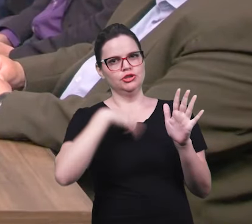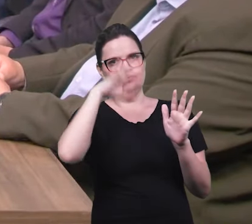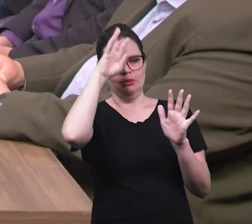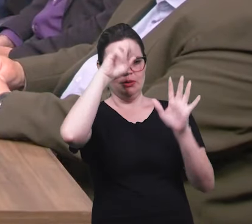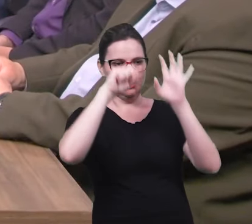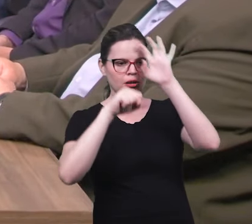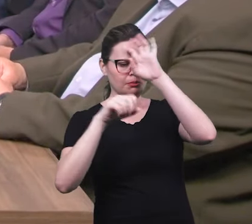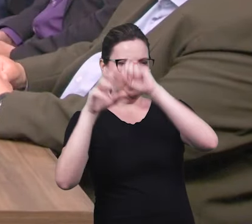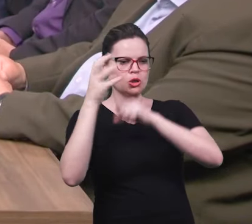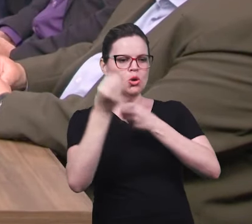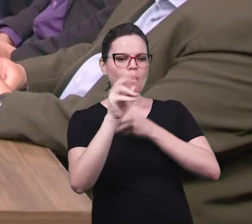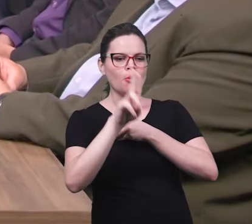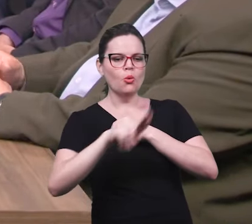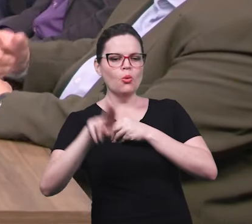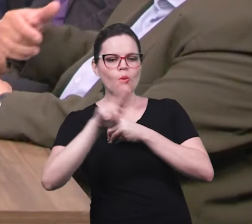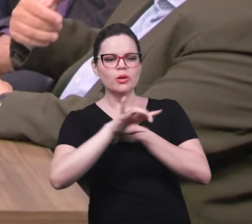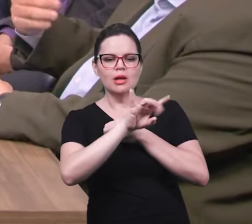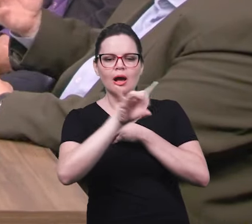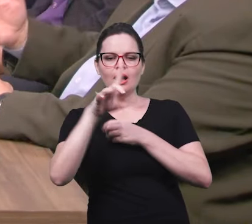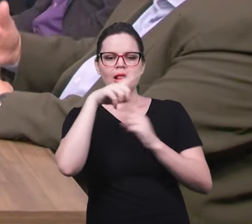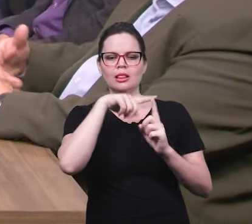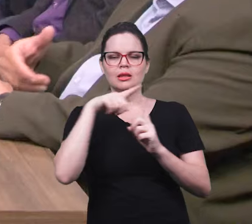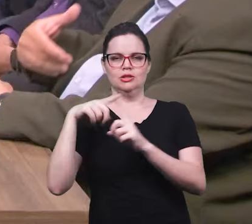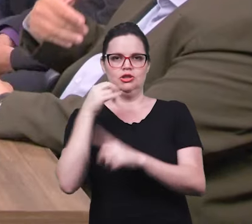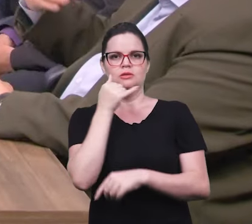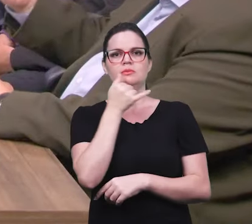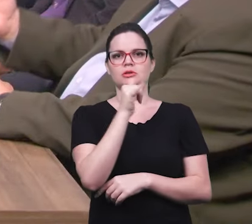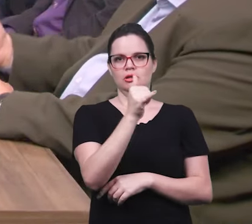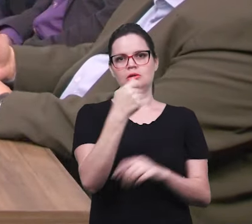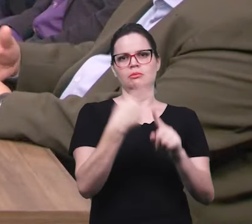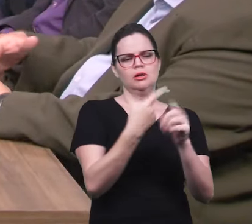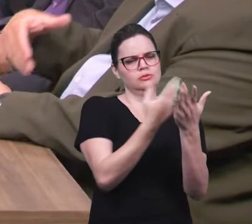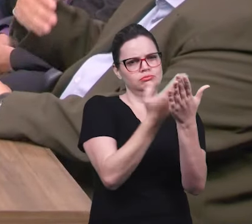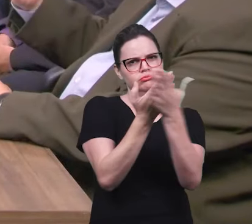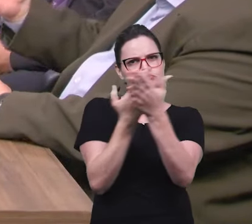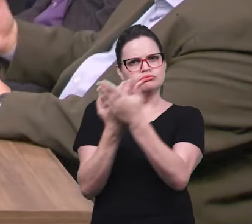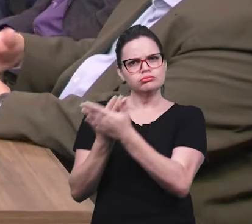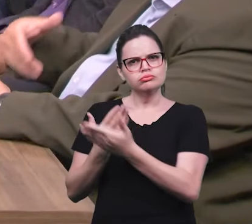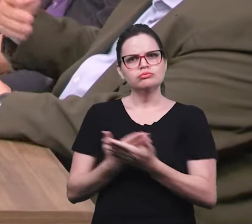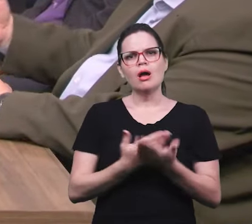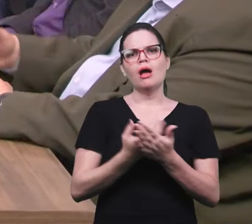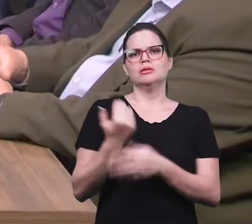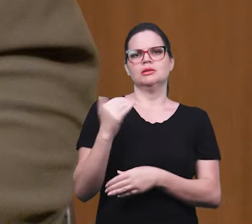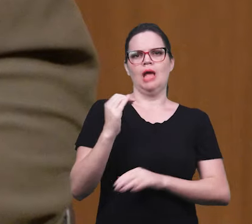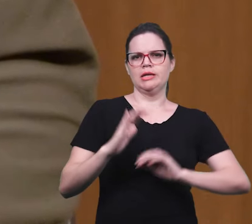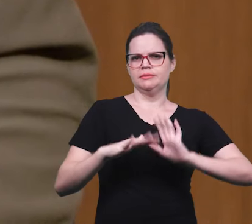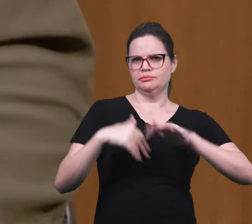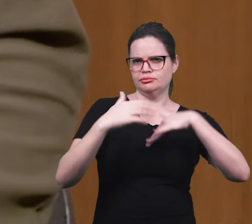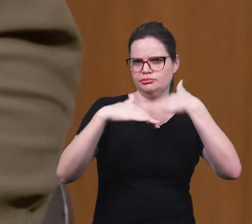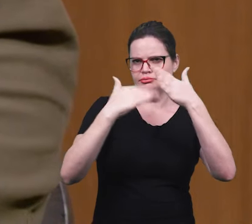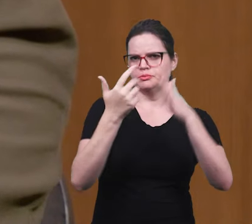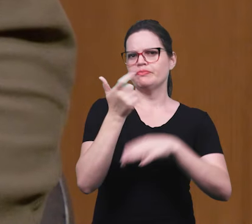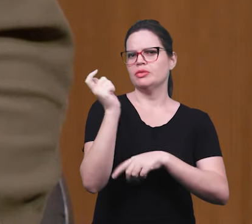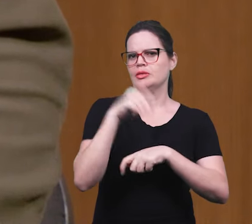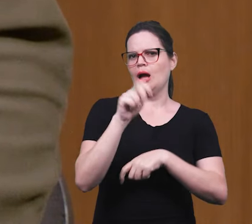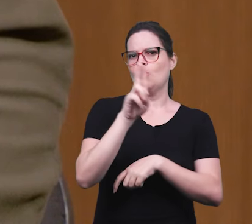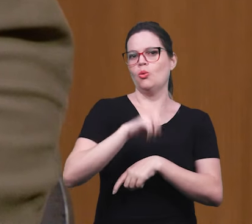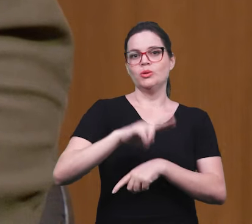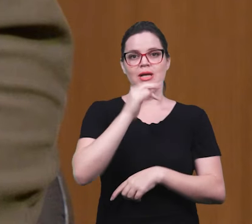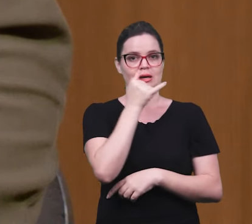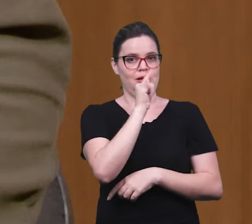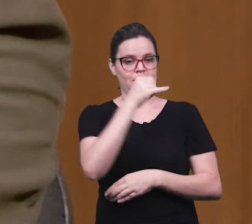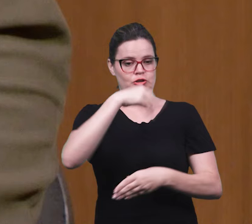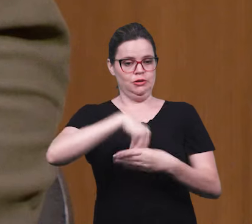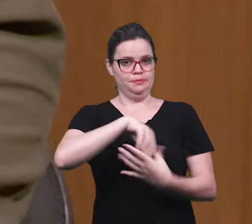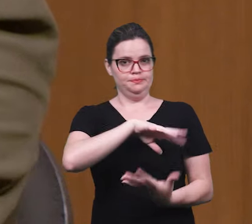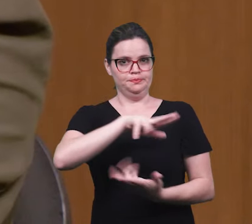a usar. Ao longo do tempo, o conhecimento científico vai avançando e nós vamos usando essa energia. Essa aqui, por exemplo,